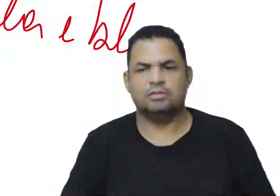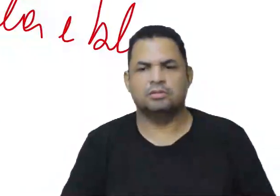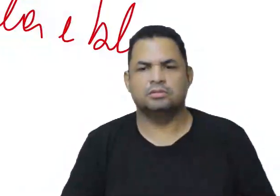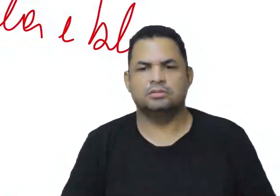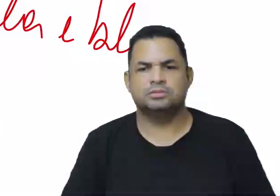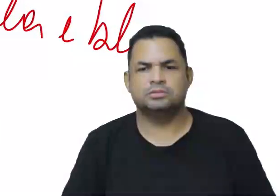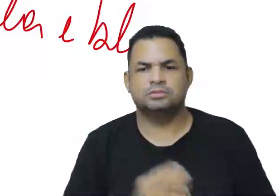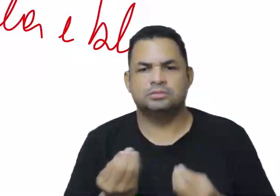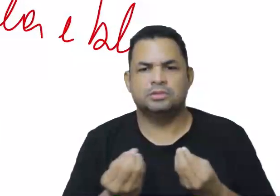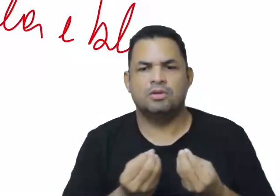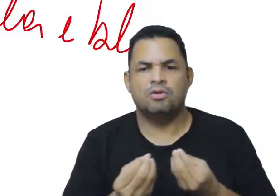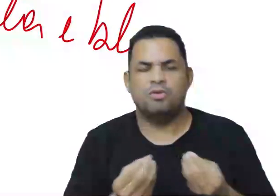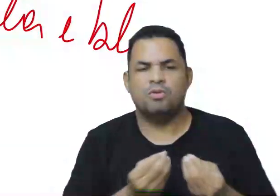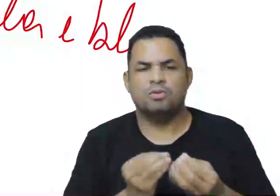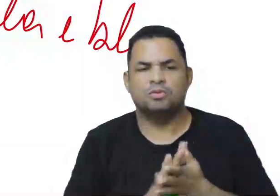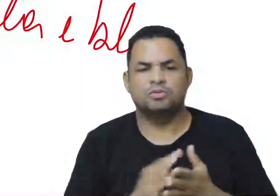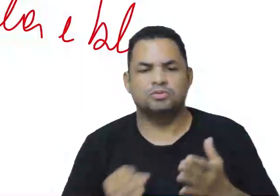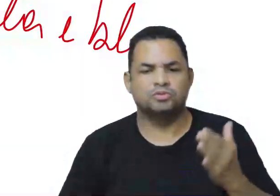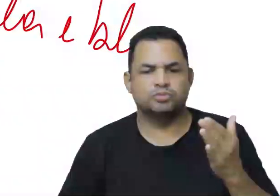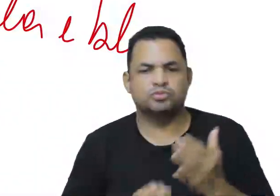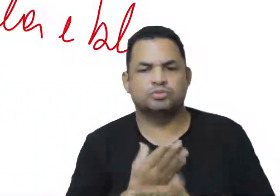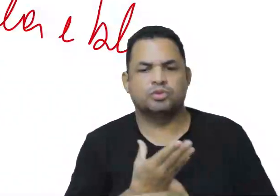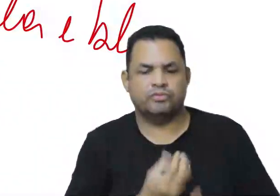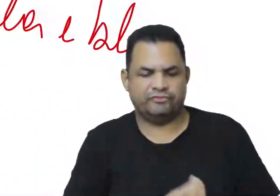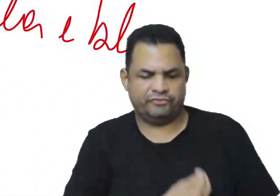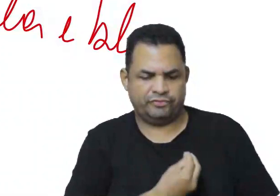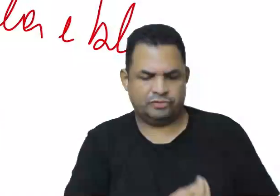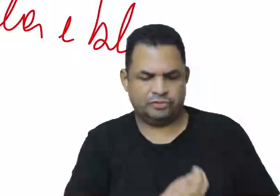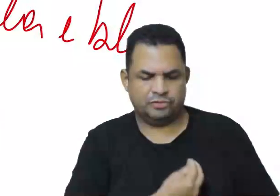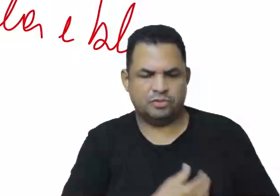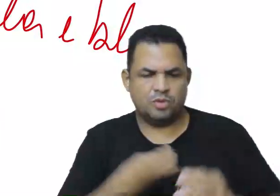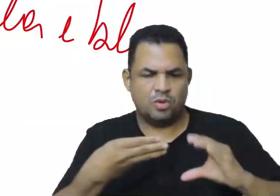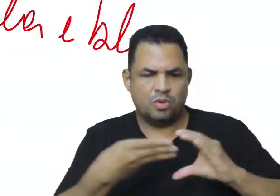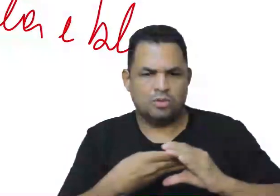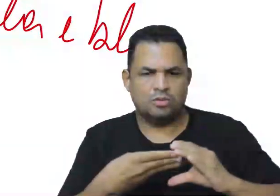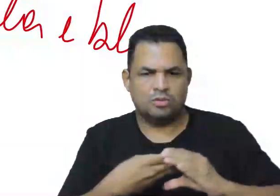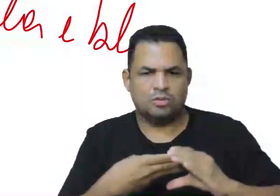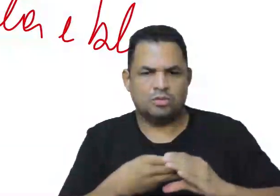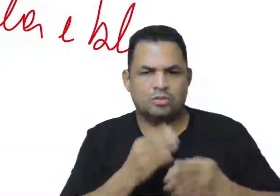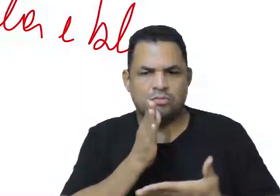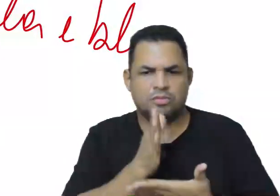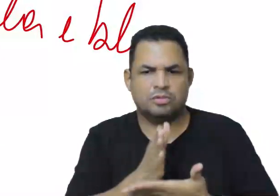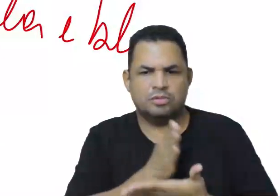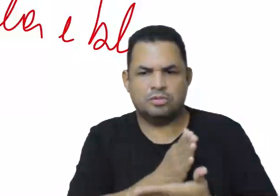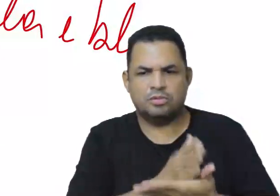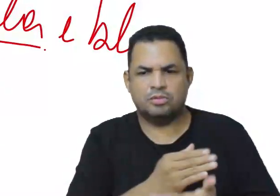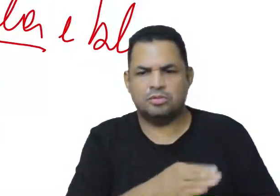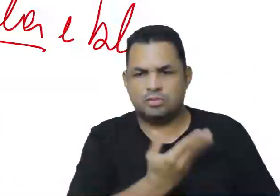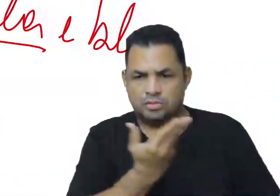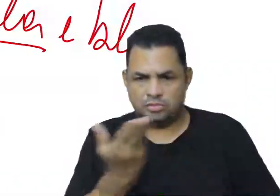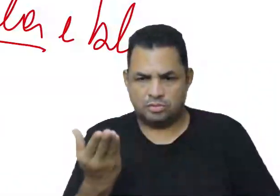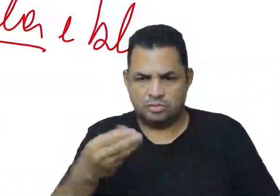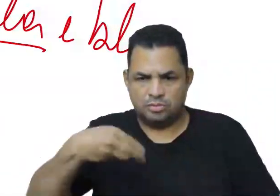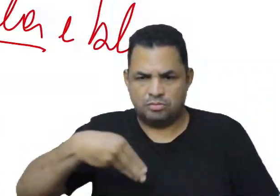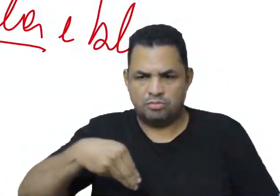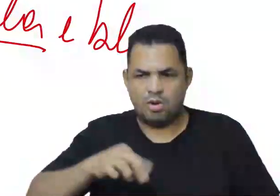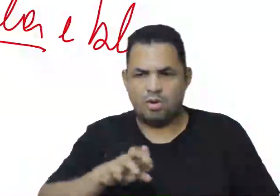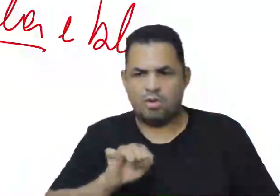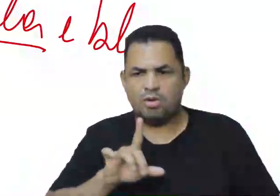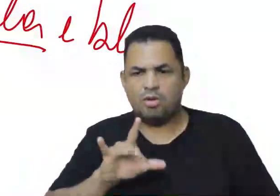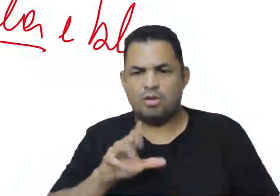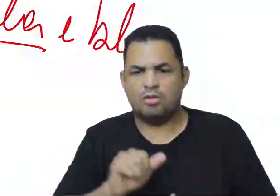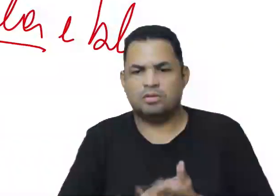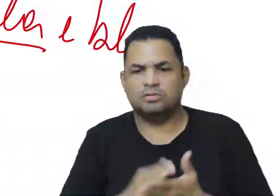espermatozoide e óvulo, formando agora um novo ser, né? Uma nova célula, que vai se dividir em mórula até chegar